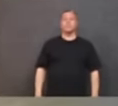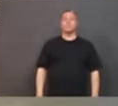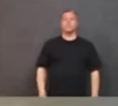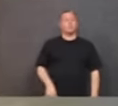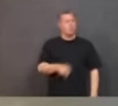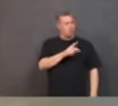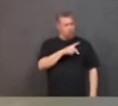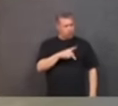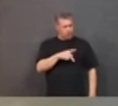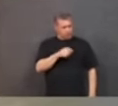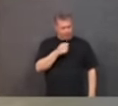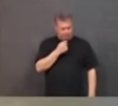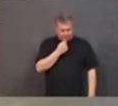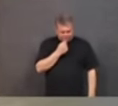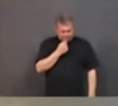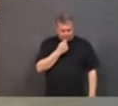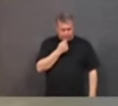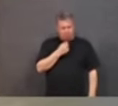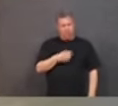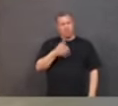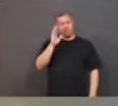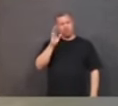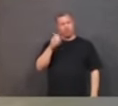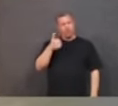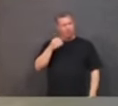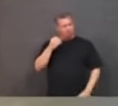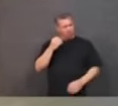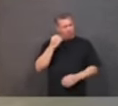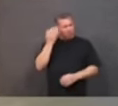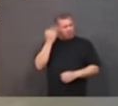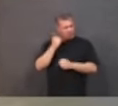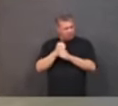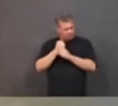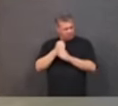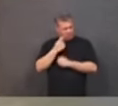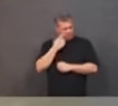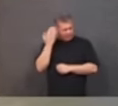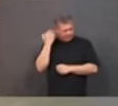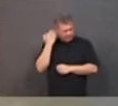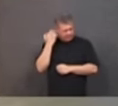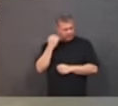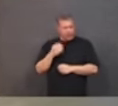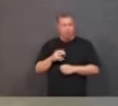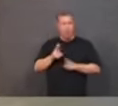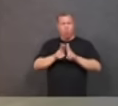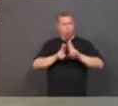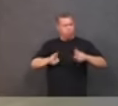Arquimedes, nos últimos 10 anos, a UFO cresceu expressivamente.